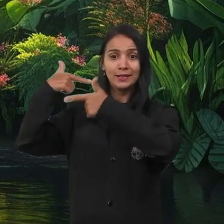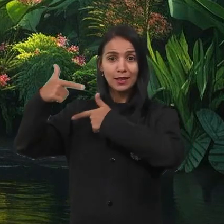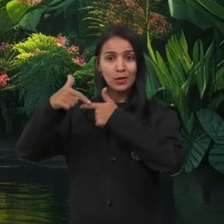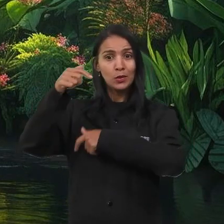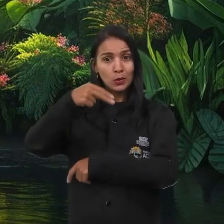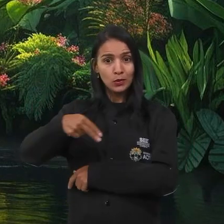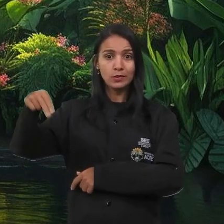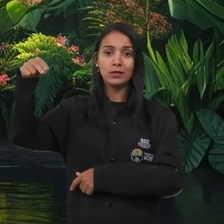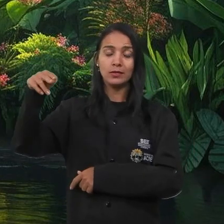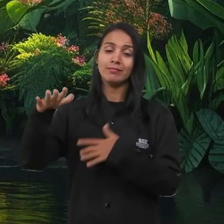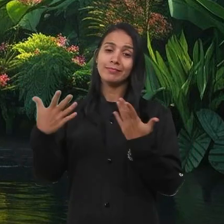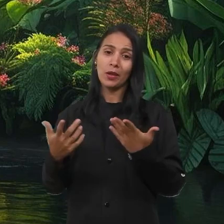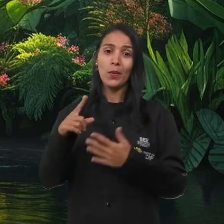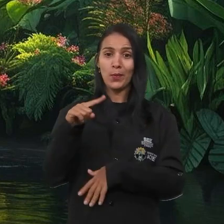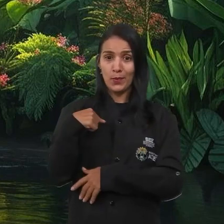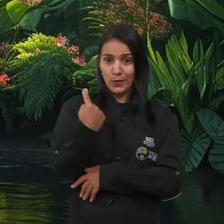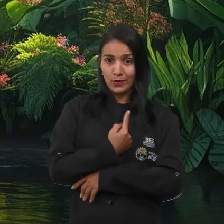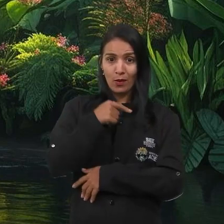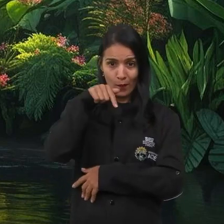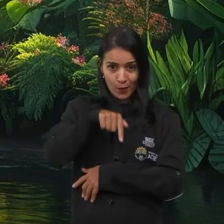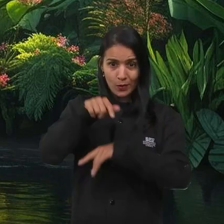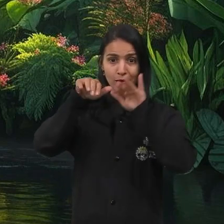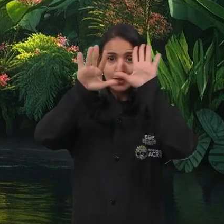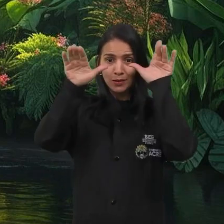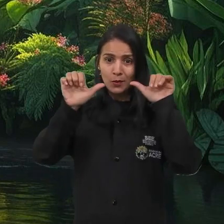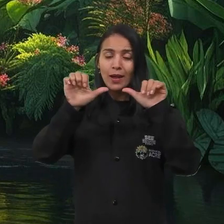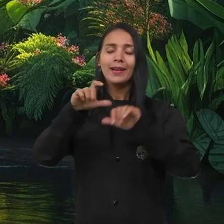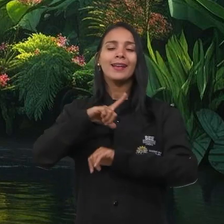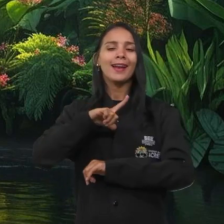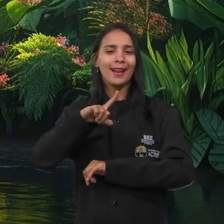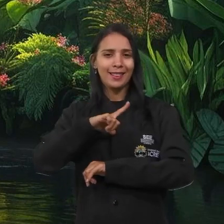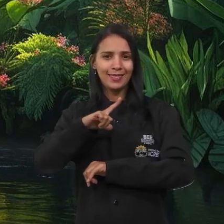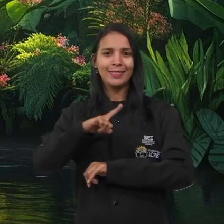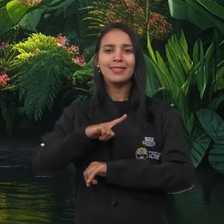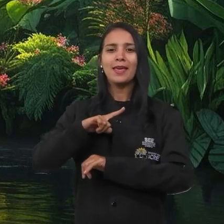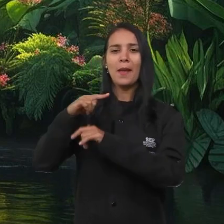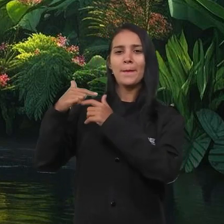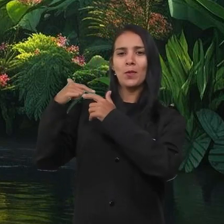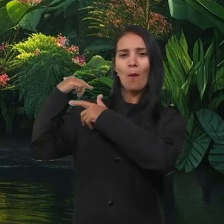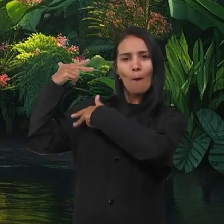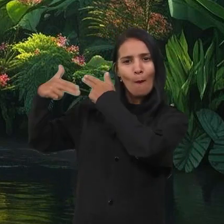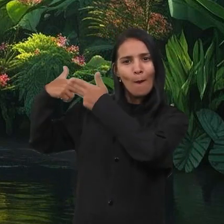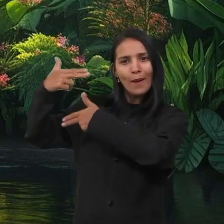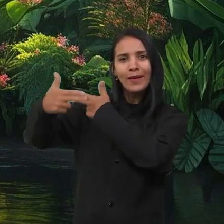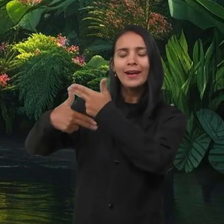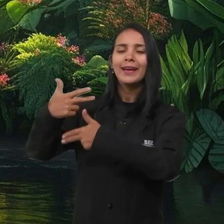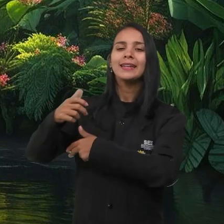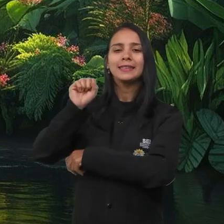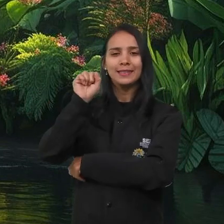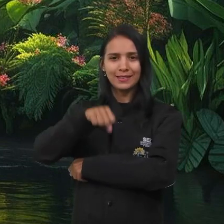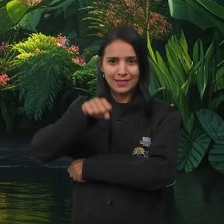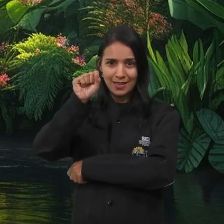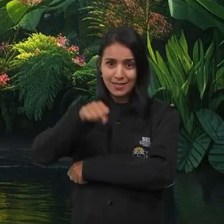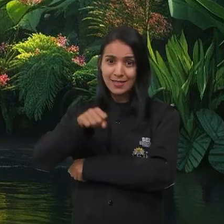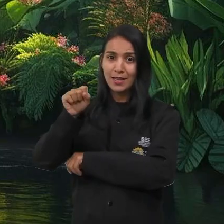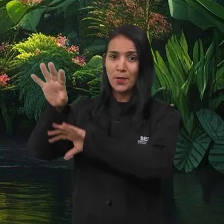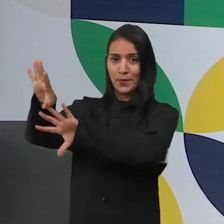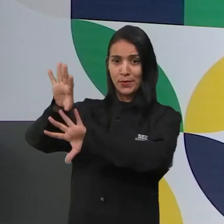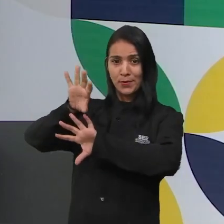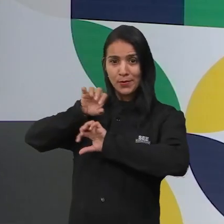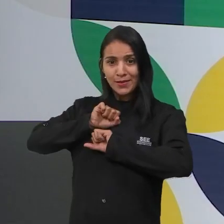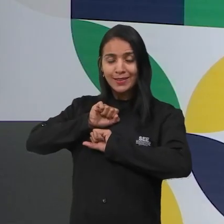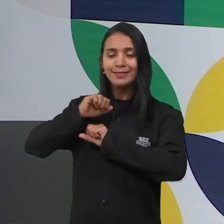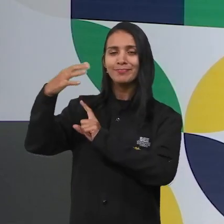o Acre, de certa forma, ele tem um pouquinho lá do Nordeste. A gente consegue visualizar muito da nossa cultura, muito